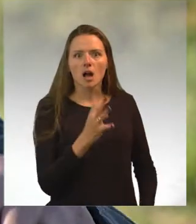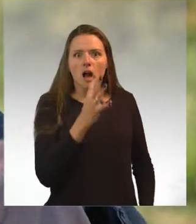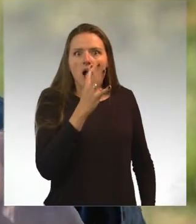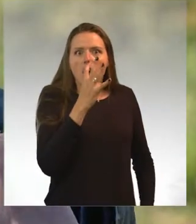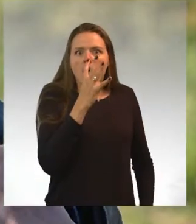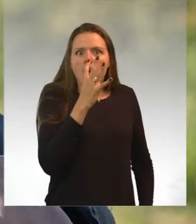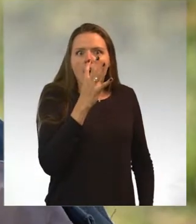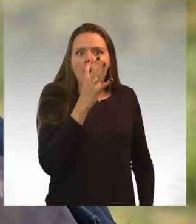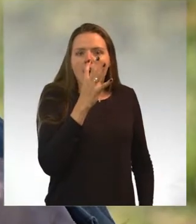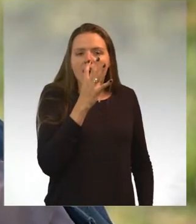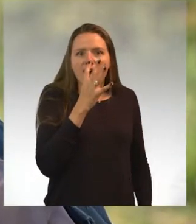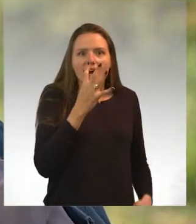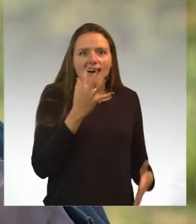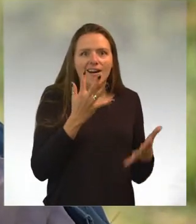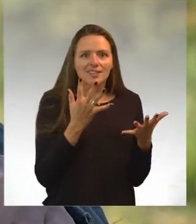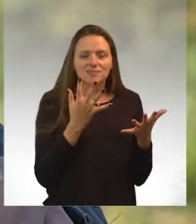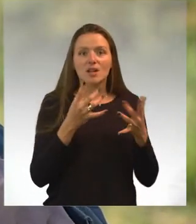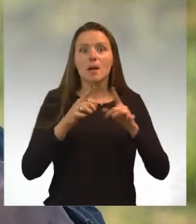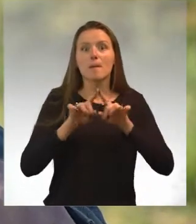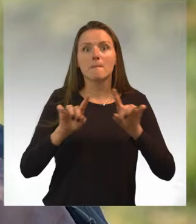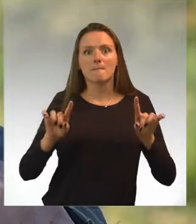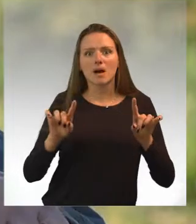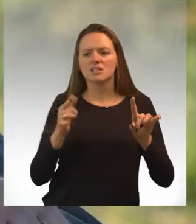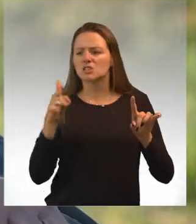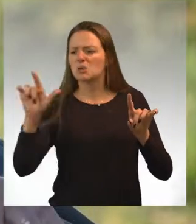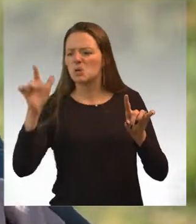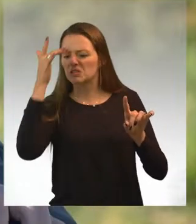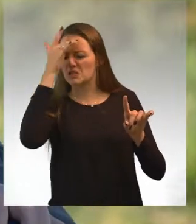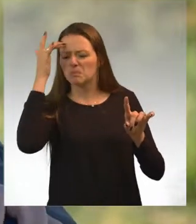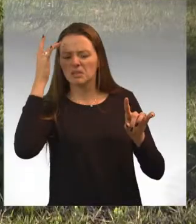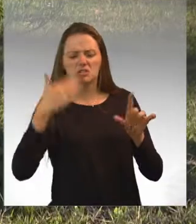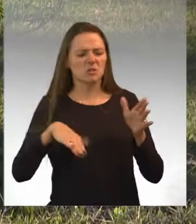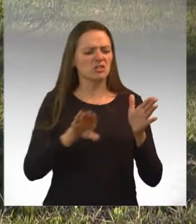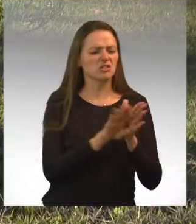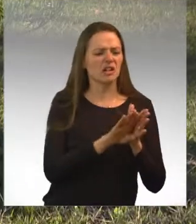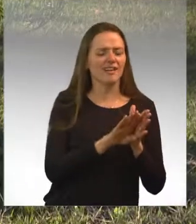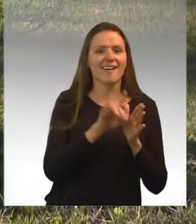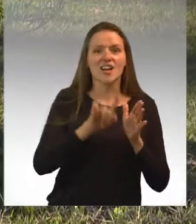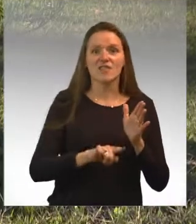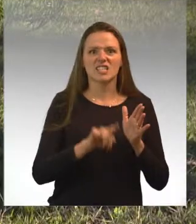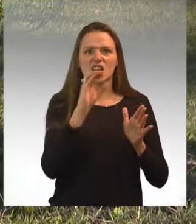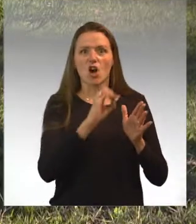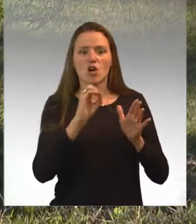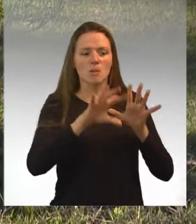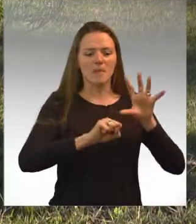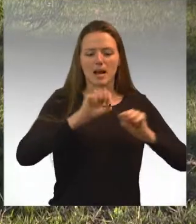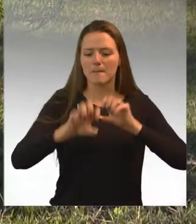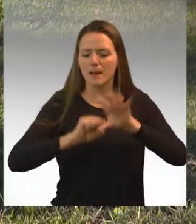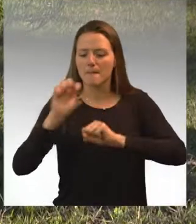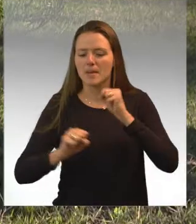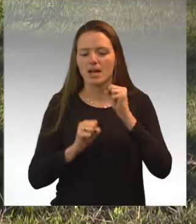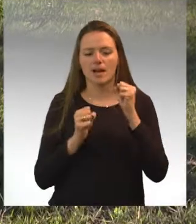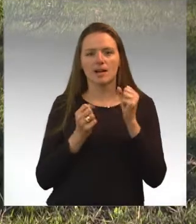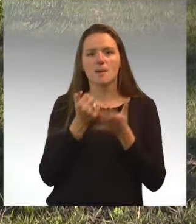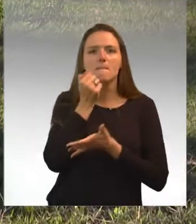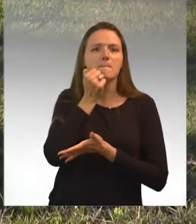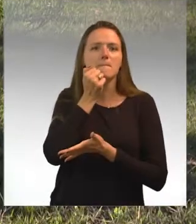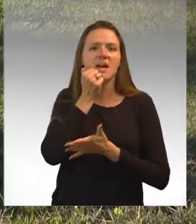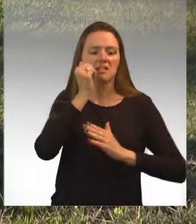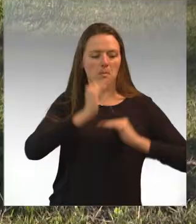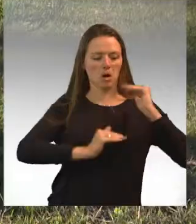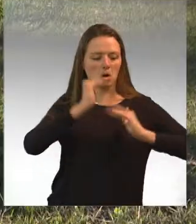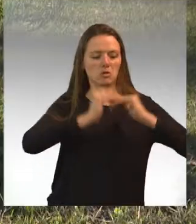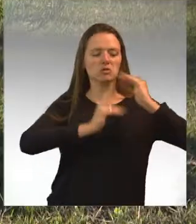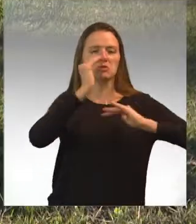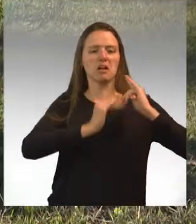elevados. Mas alguém pode chegar aqui e falar, vai ser ótimo pegar essas pedras e construir baldrame